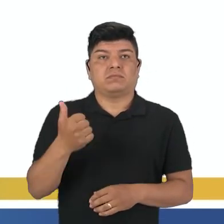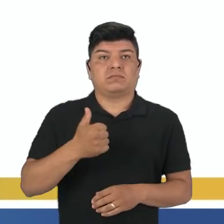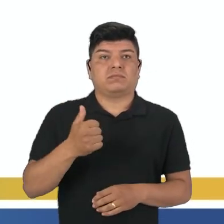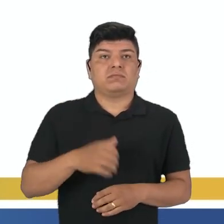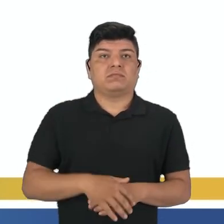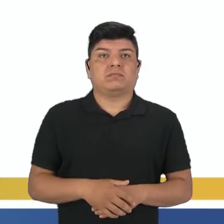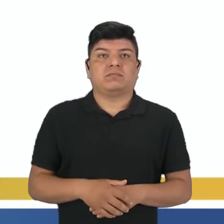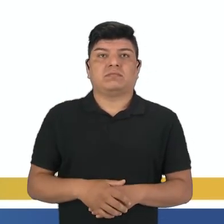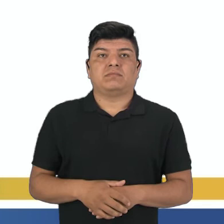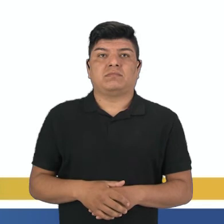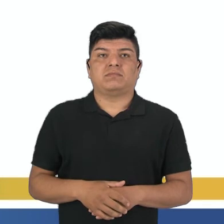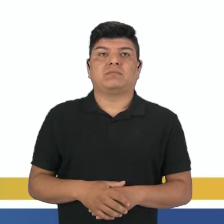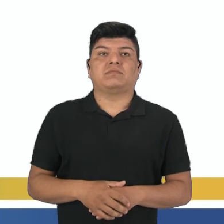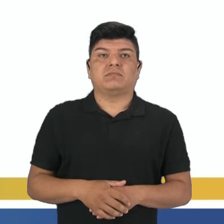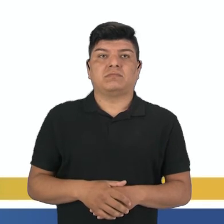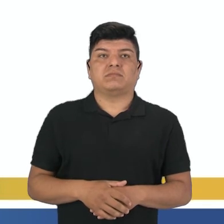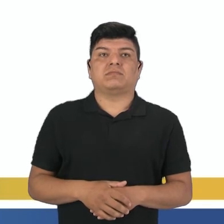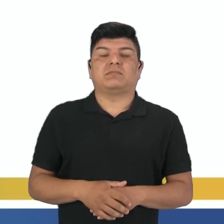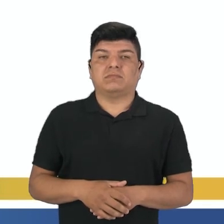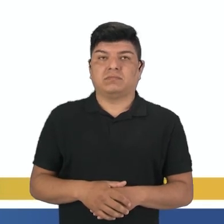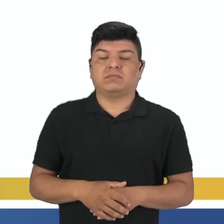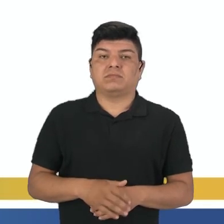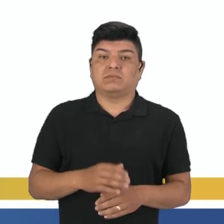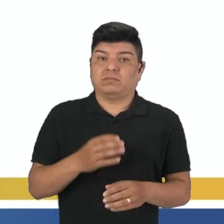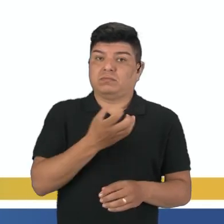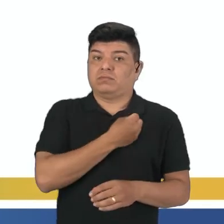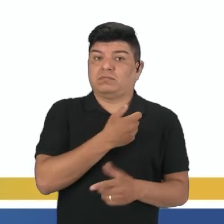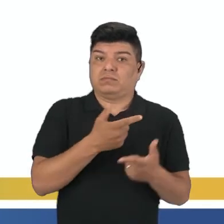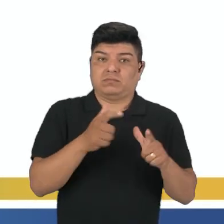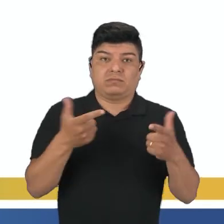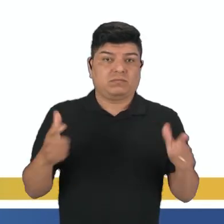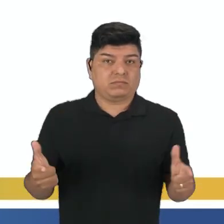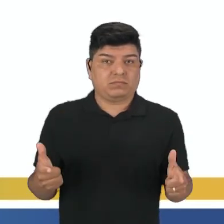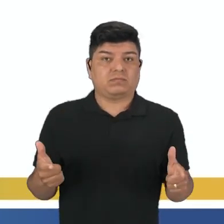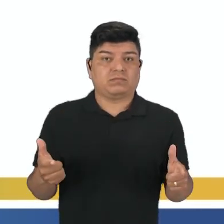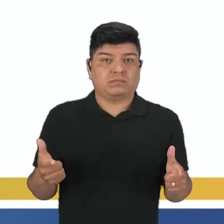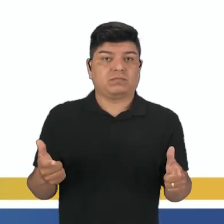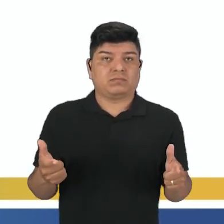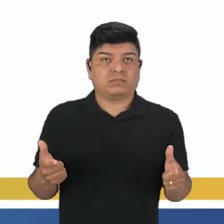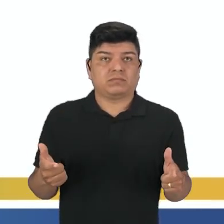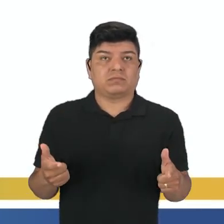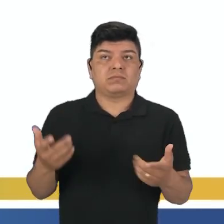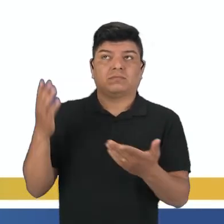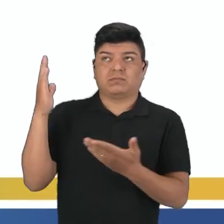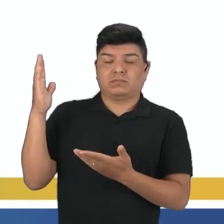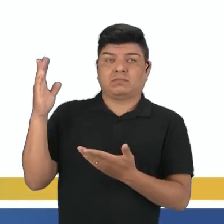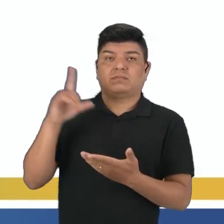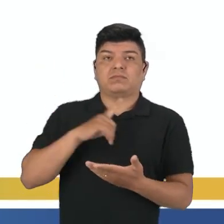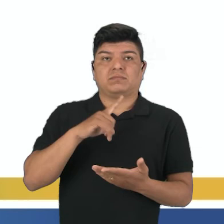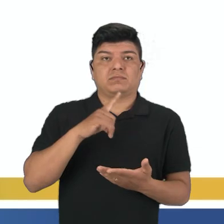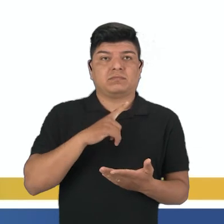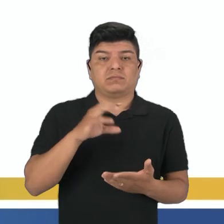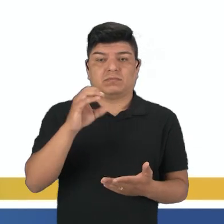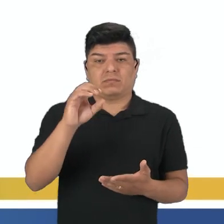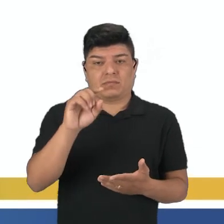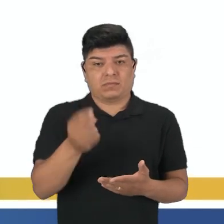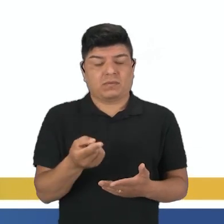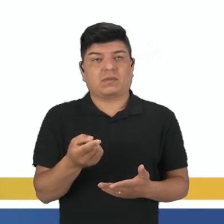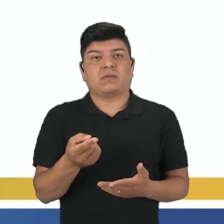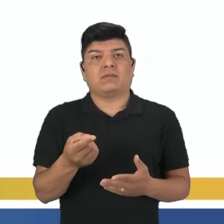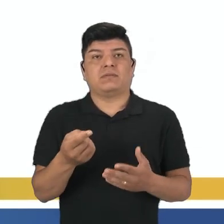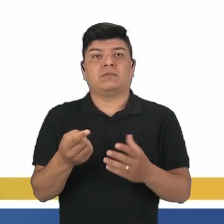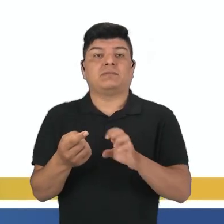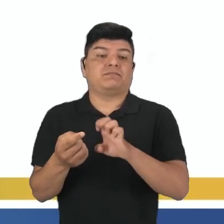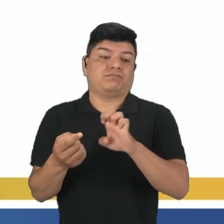coisa, é um número grande, é um número maior do que 1. Estou trabalhando com grandezas astronômicas. Então, nesse caso aí, eu vou pegar essa vírgula e